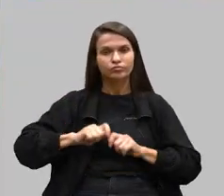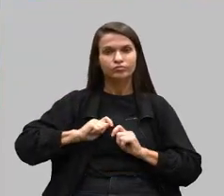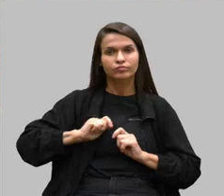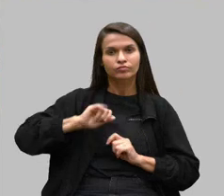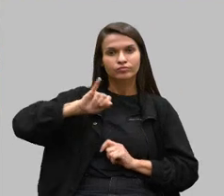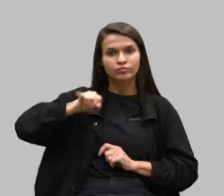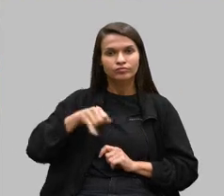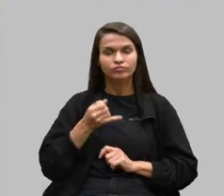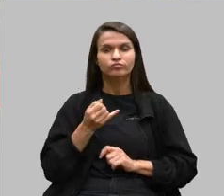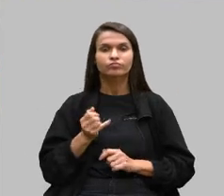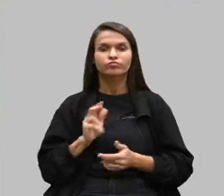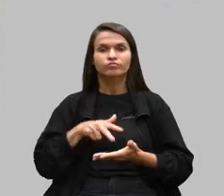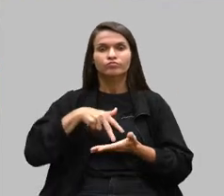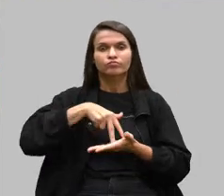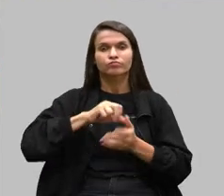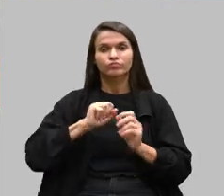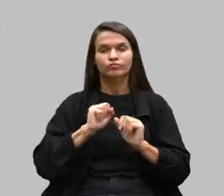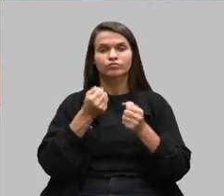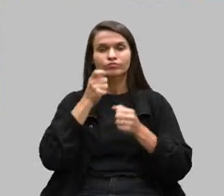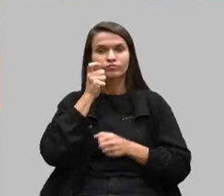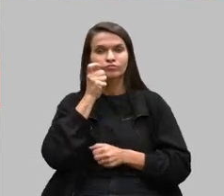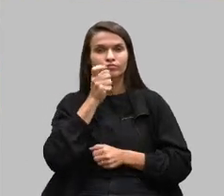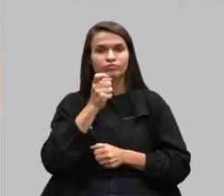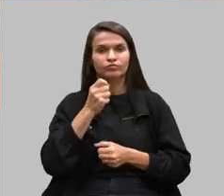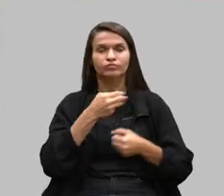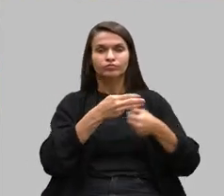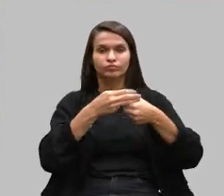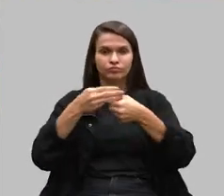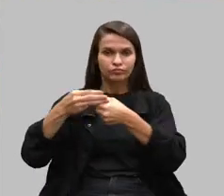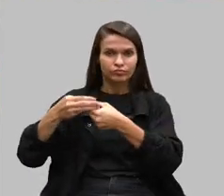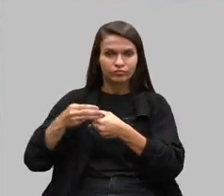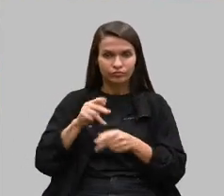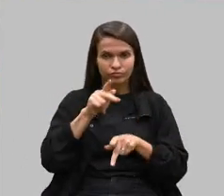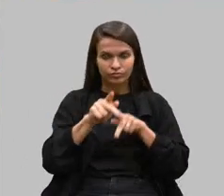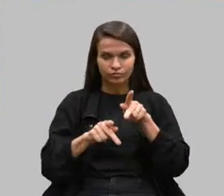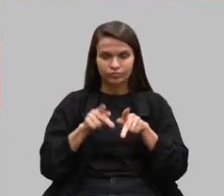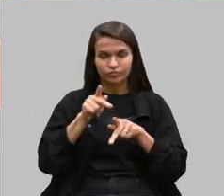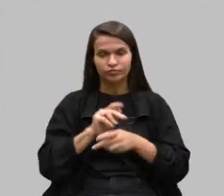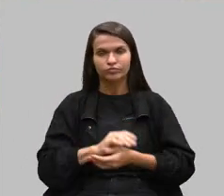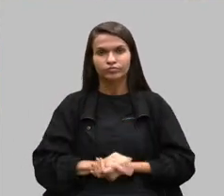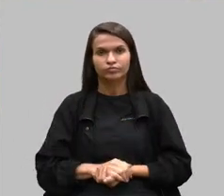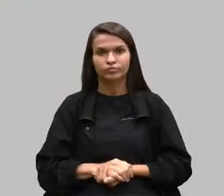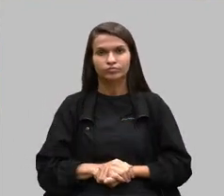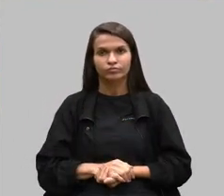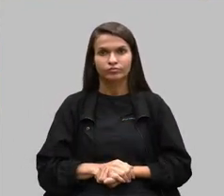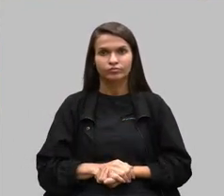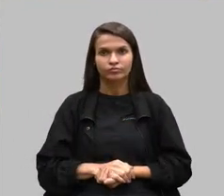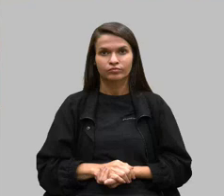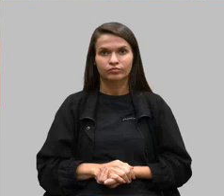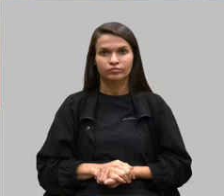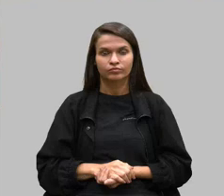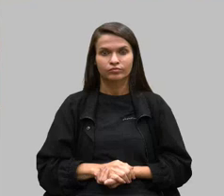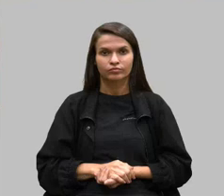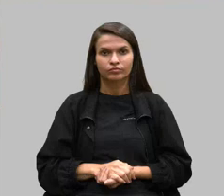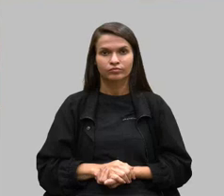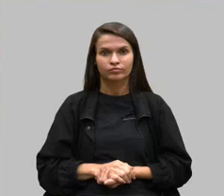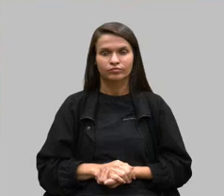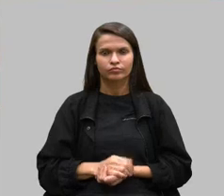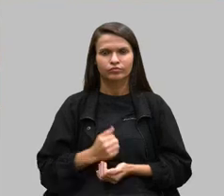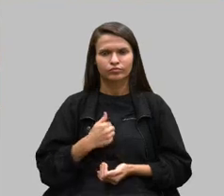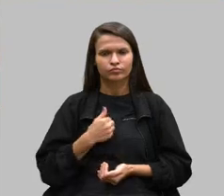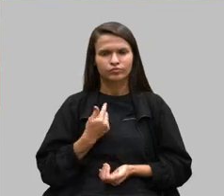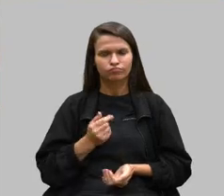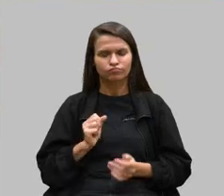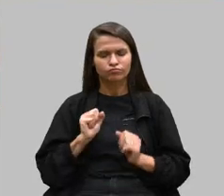aqui defendendo o interesse dos nossos munícipes eu endosso né